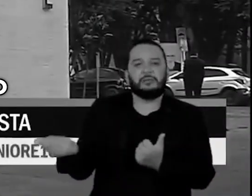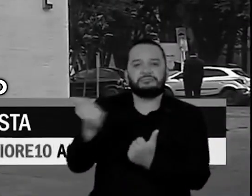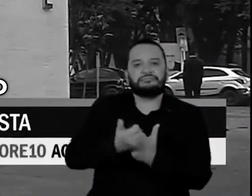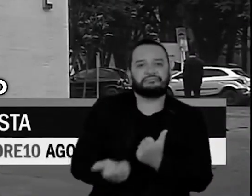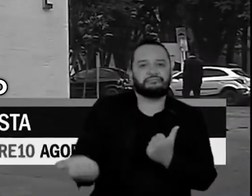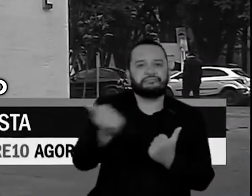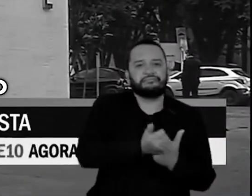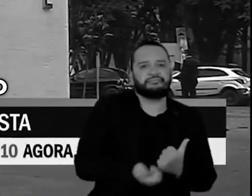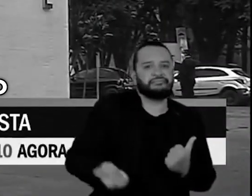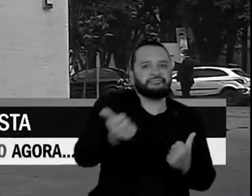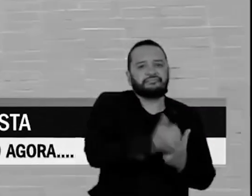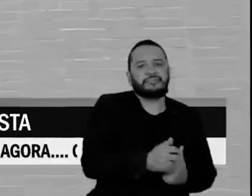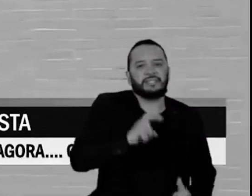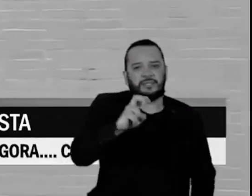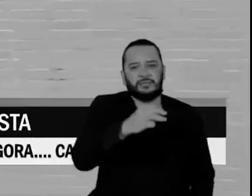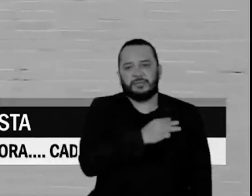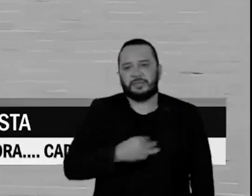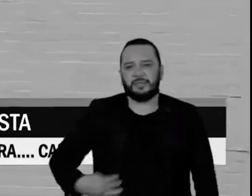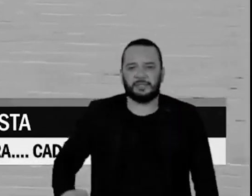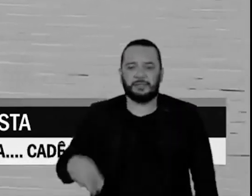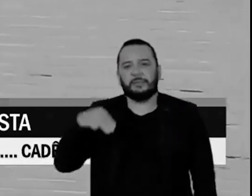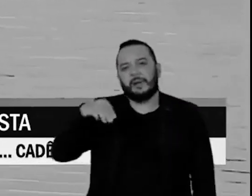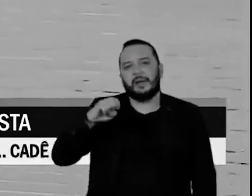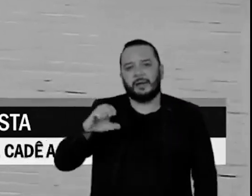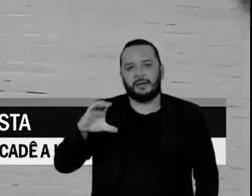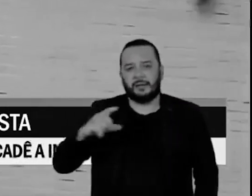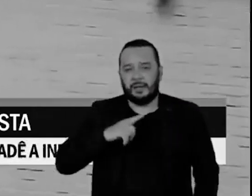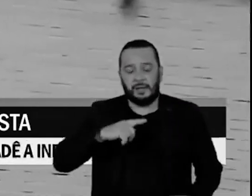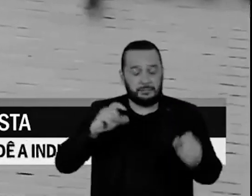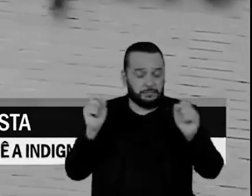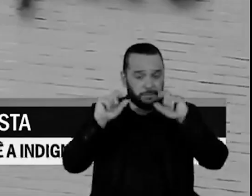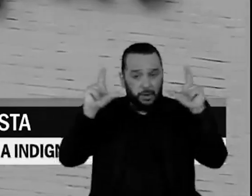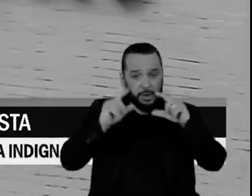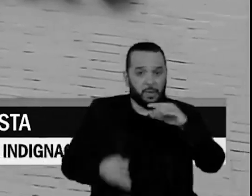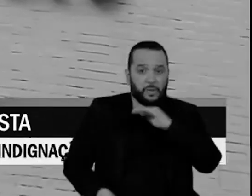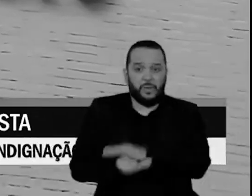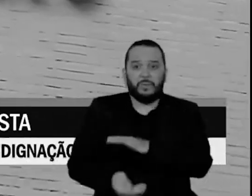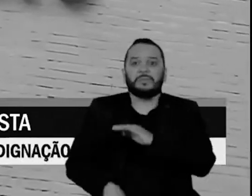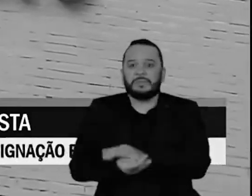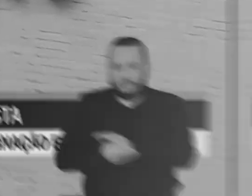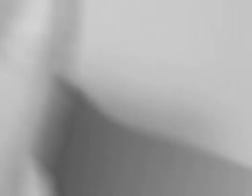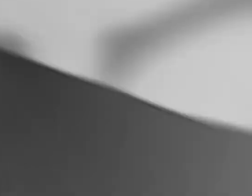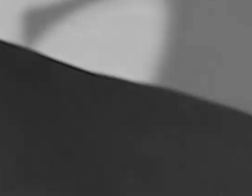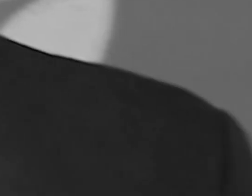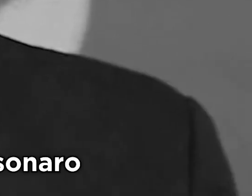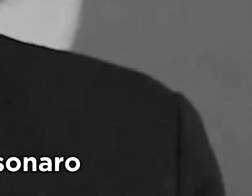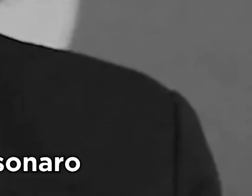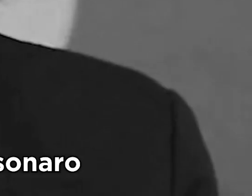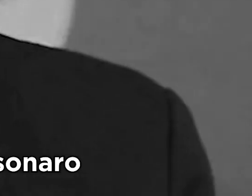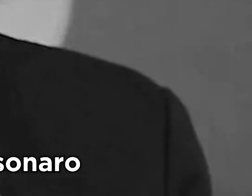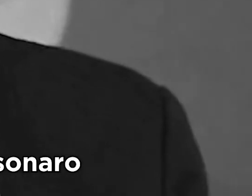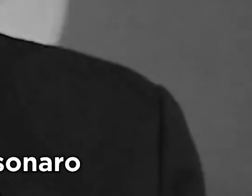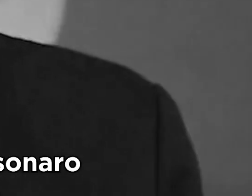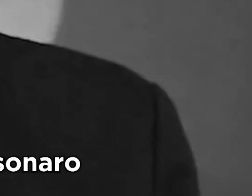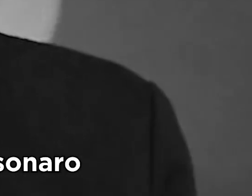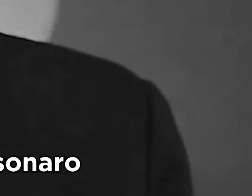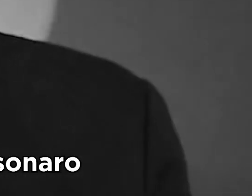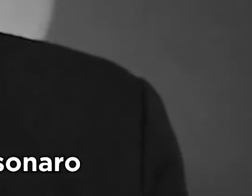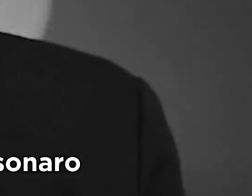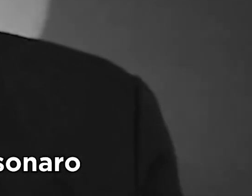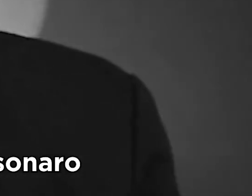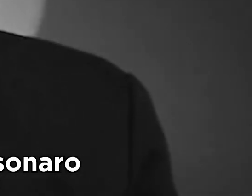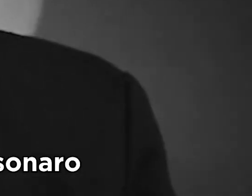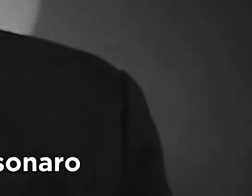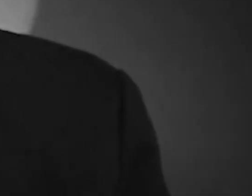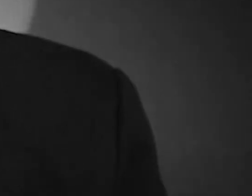Um ministério que virou palco de escândalos de corrupção e de disputa entre aliados. Retrocesso define o